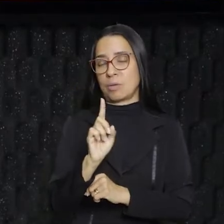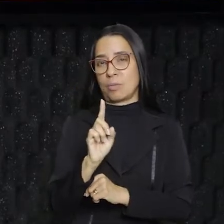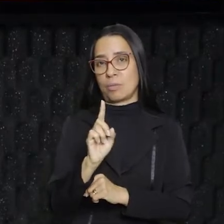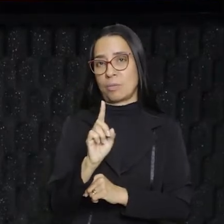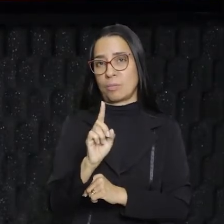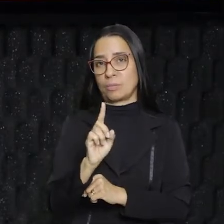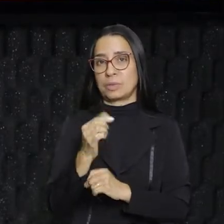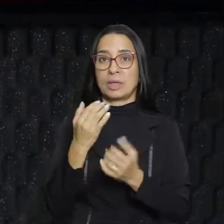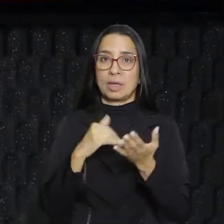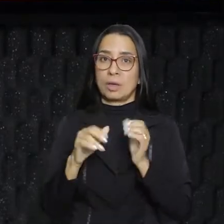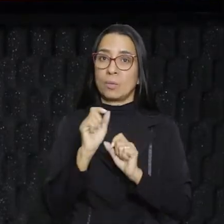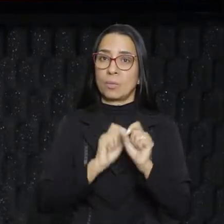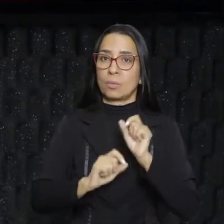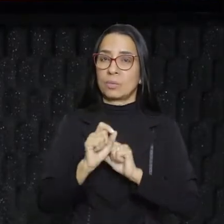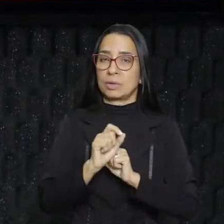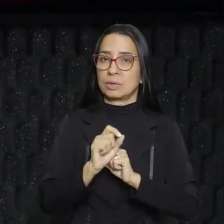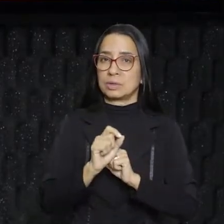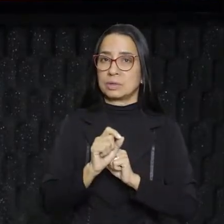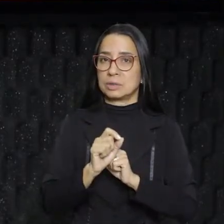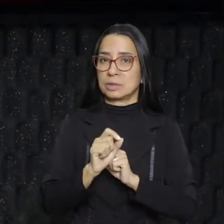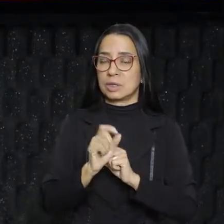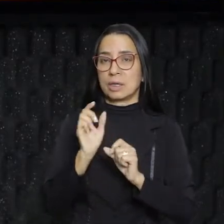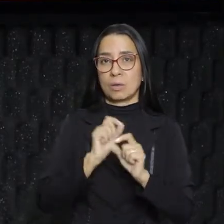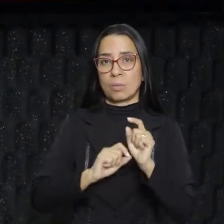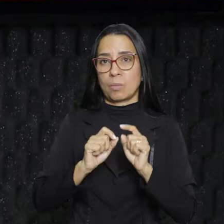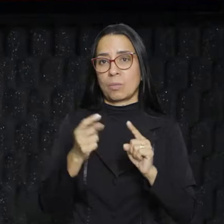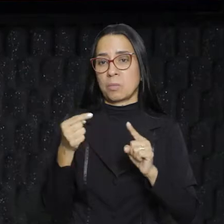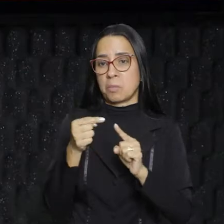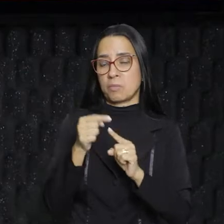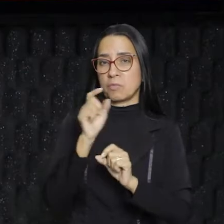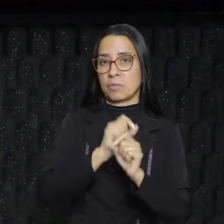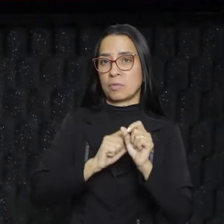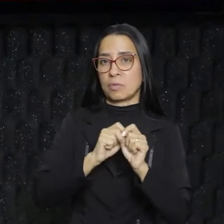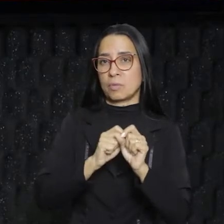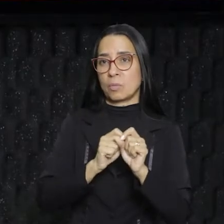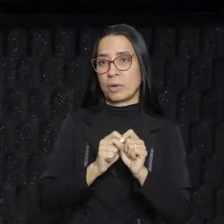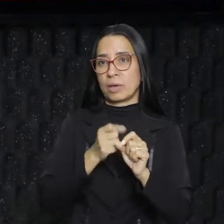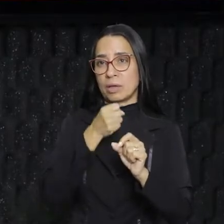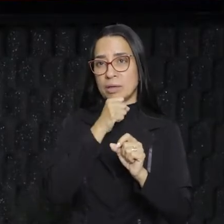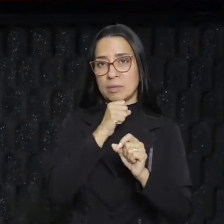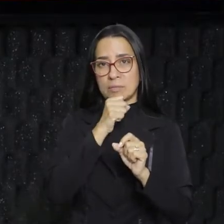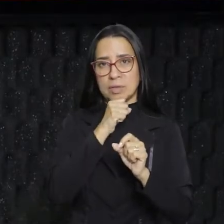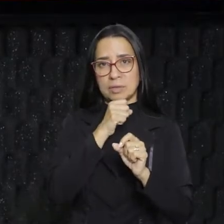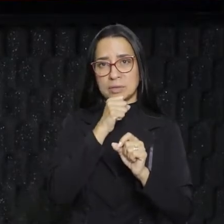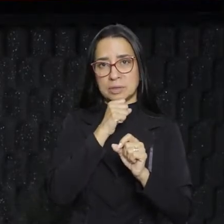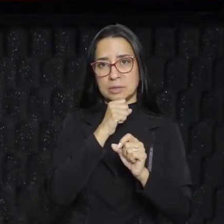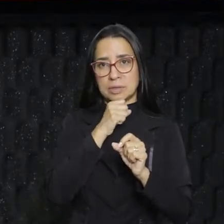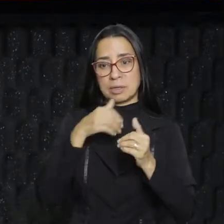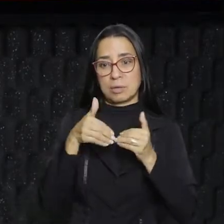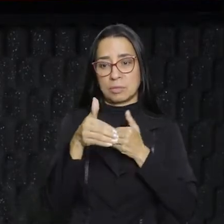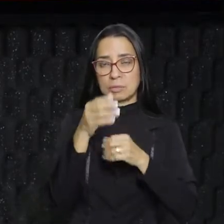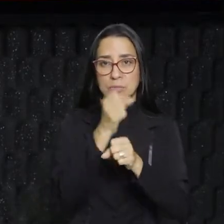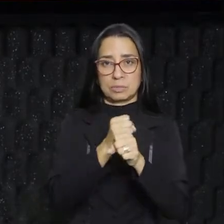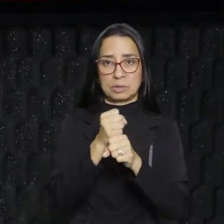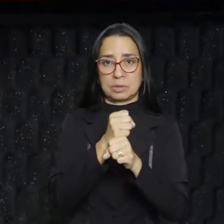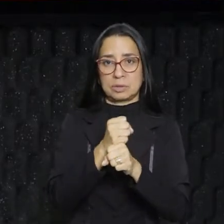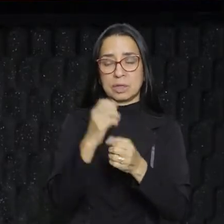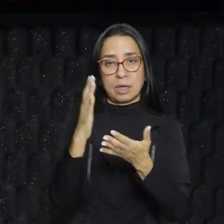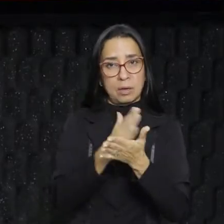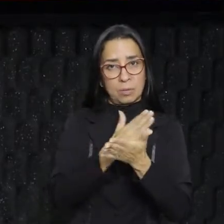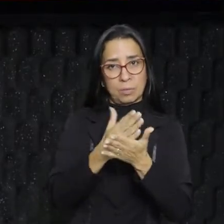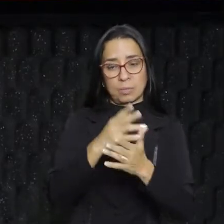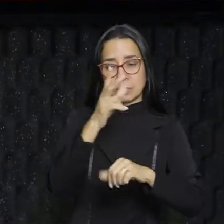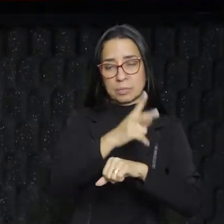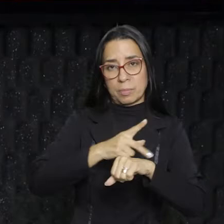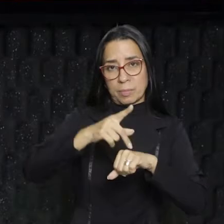população europeia, de maneira geral, é envelhecer ao longo dos anos e alguns países, como a Alemanha, por exemplo,